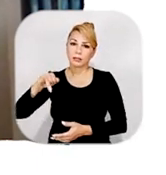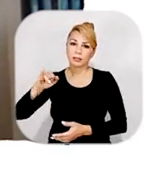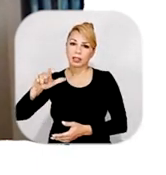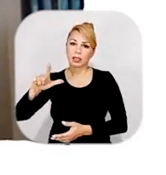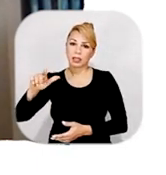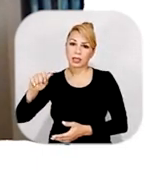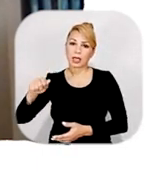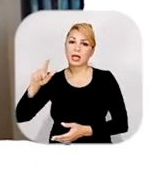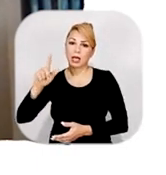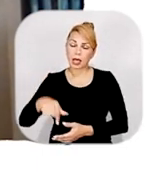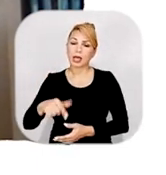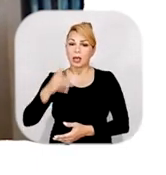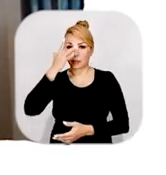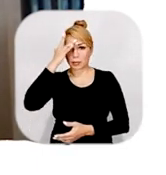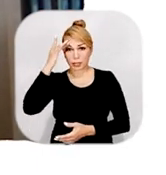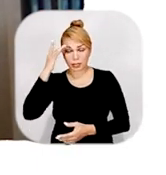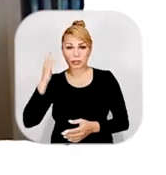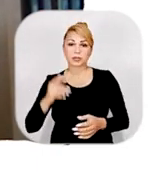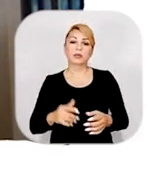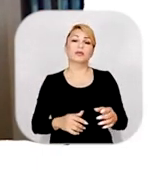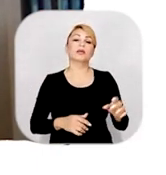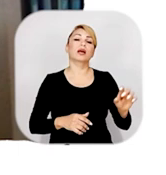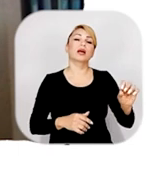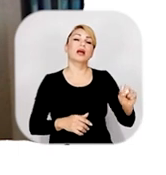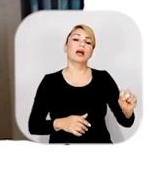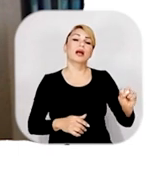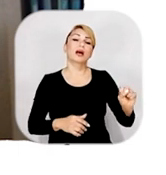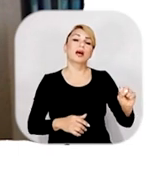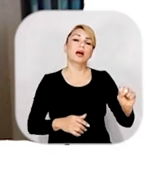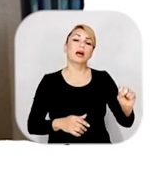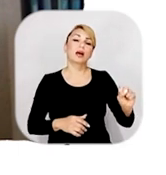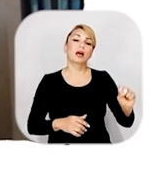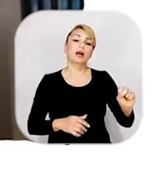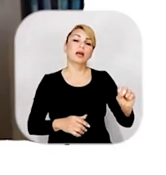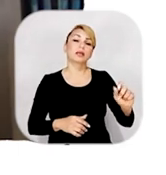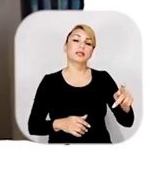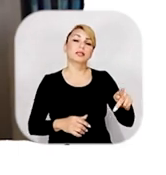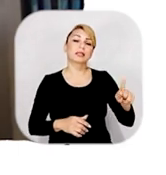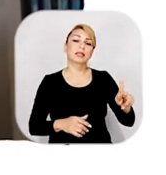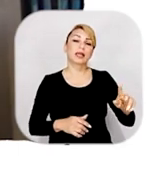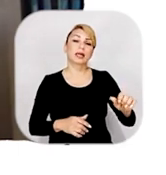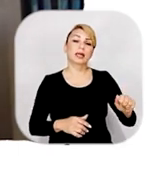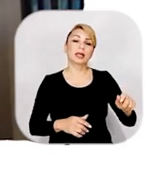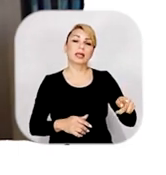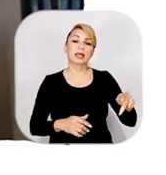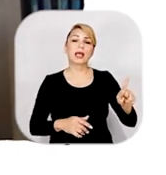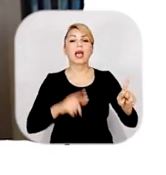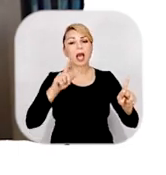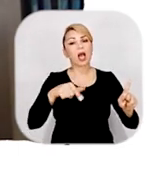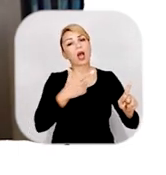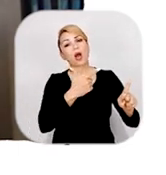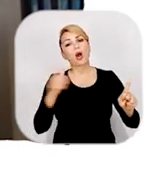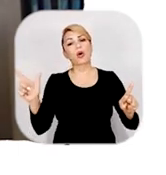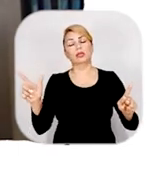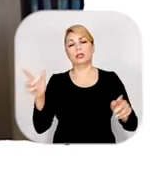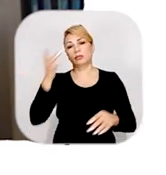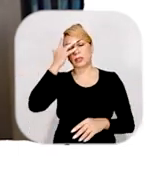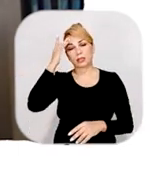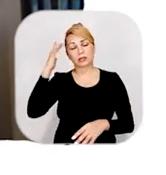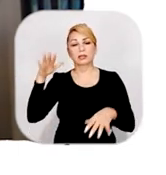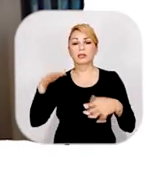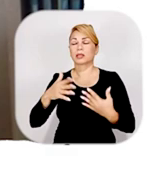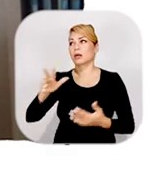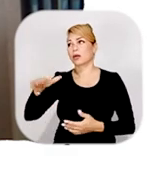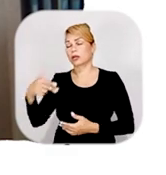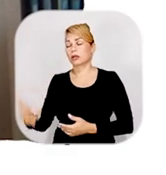né? E também tem fotos inéditas, né, do trabalho de campo dela aqui no Brasil, né? A Emília Snetlag, ela faleceu